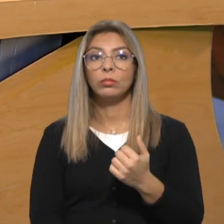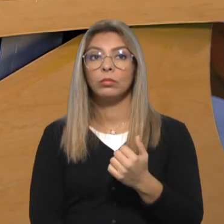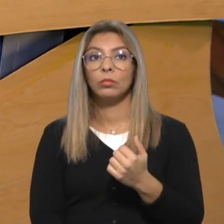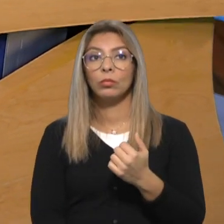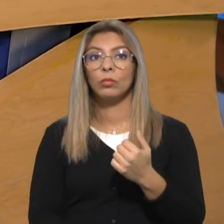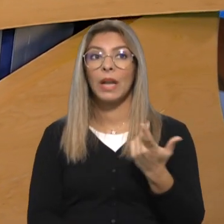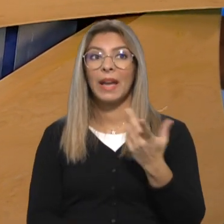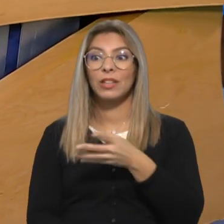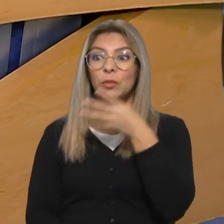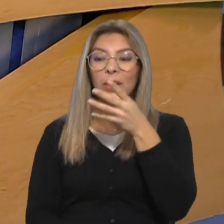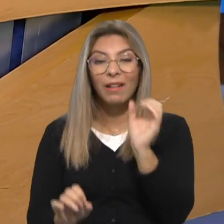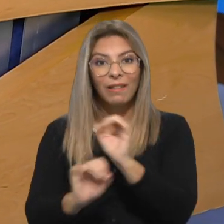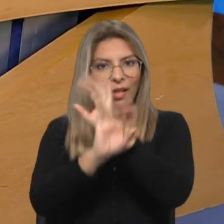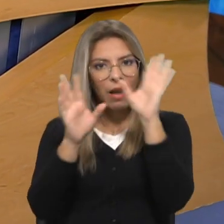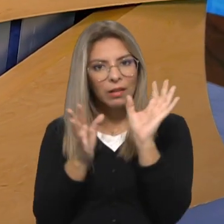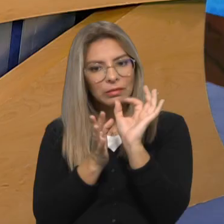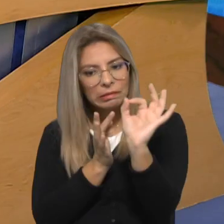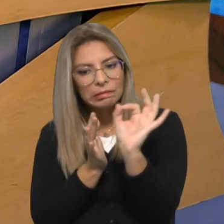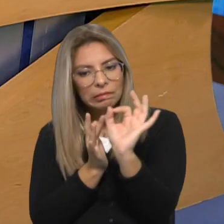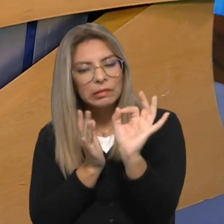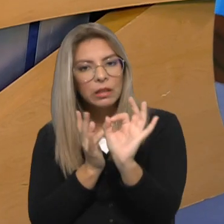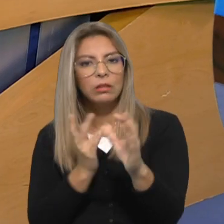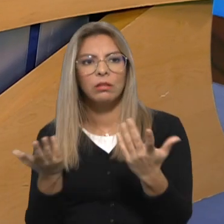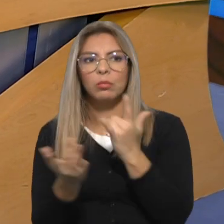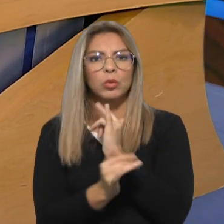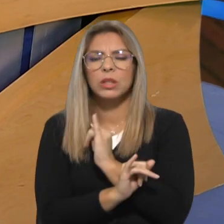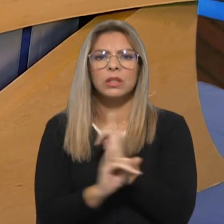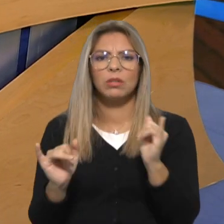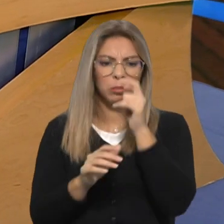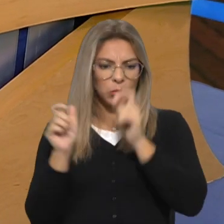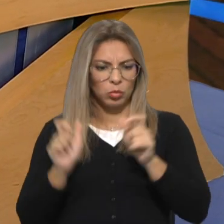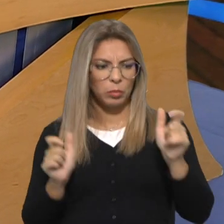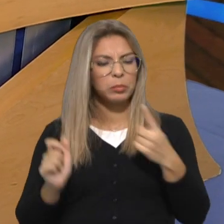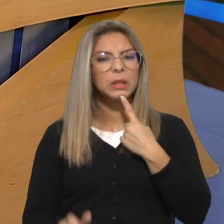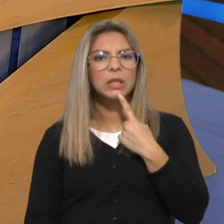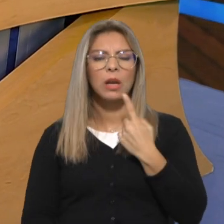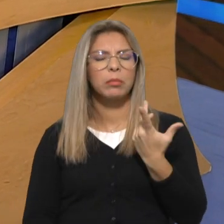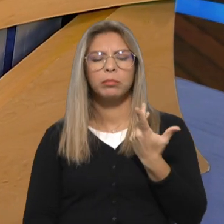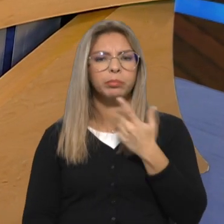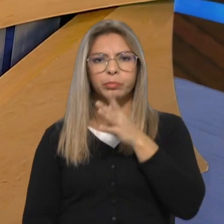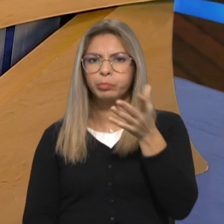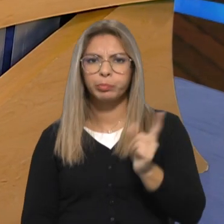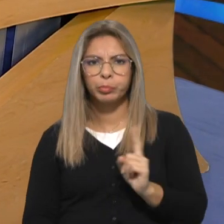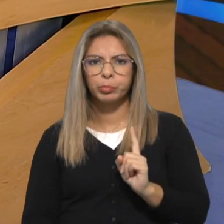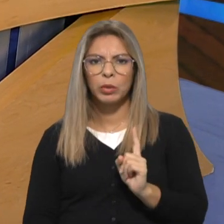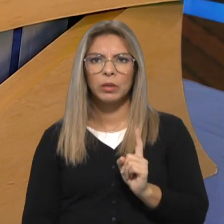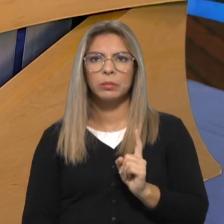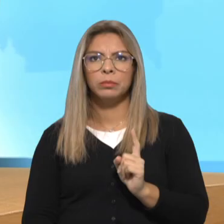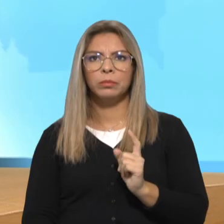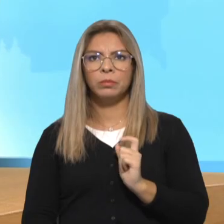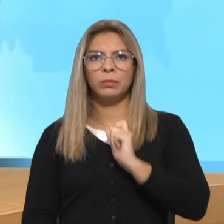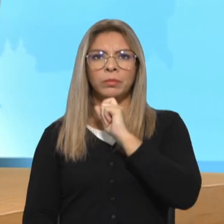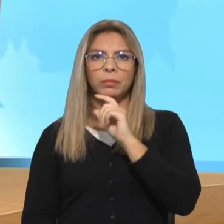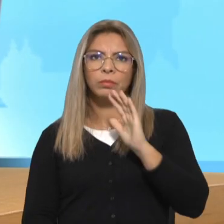por miúdos. É, porque é impossível as pessoas perceberem. Eu penso que se nós não